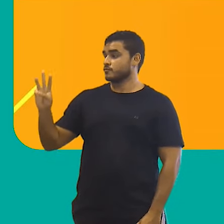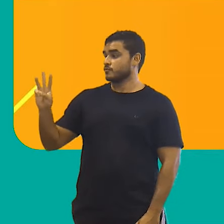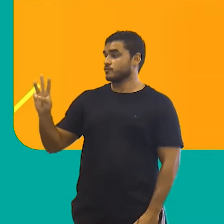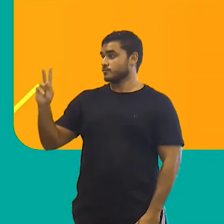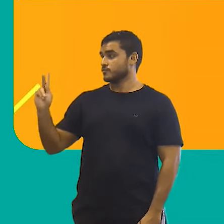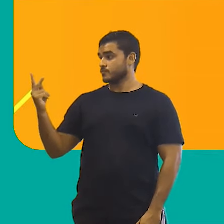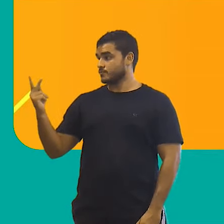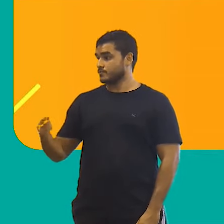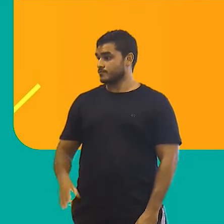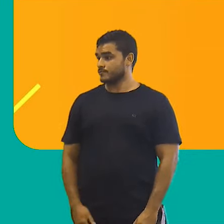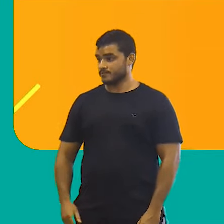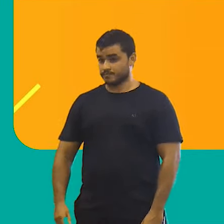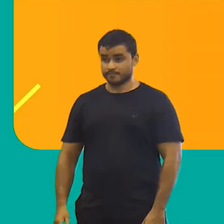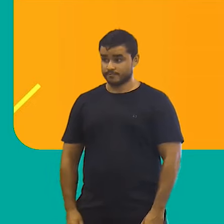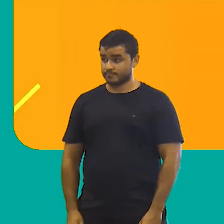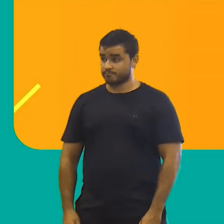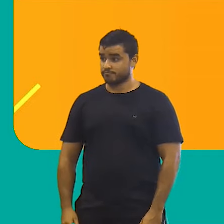Não é não?